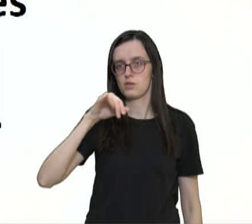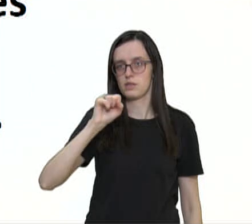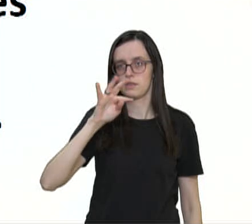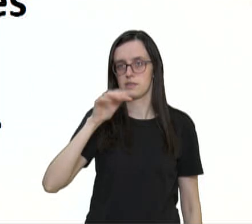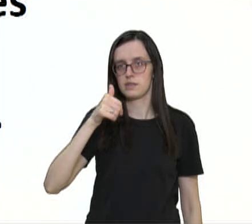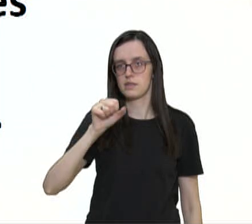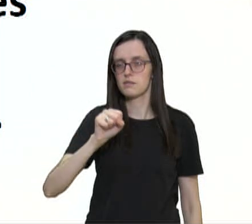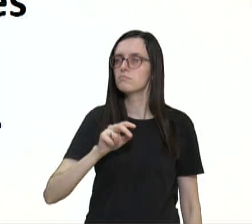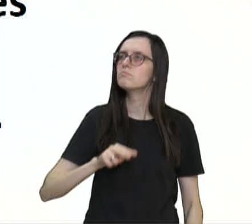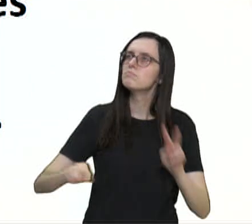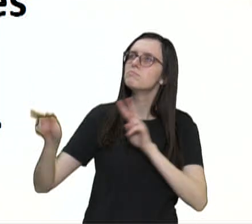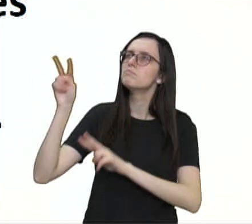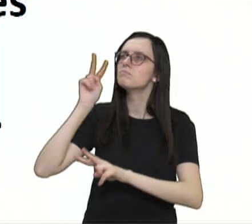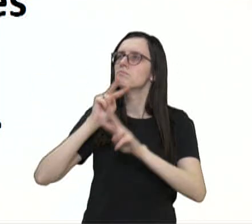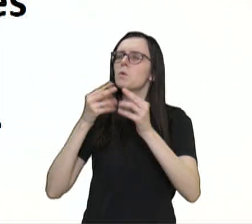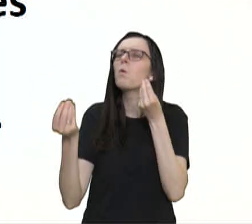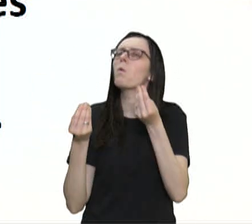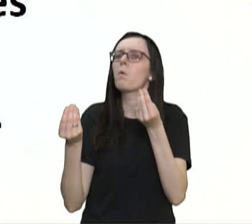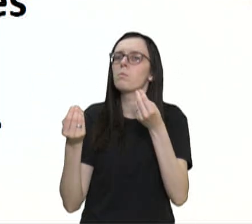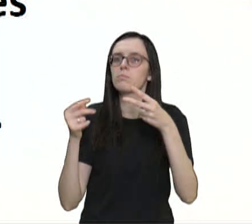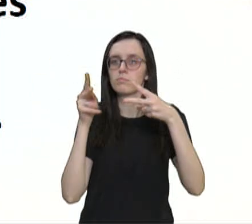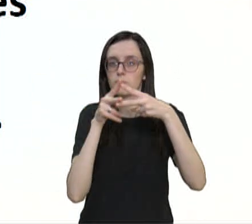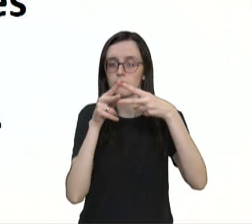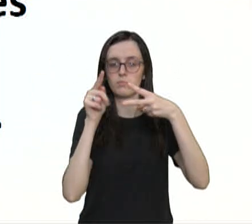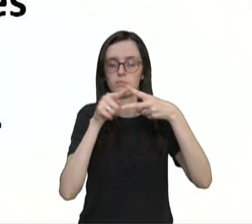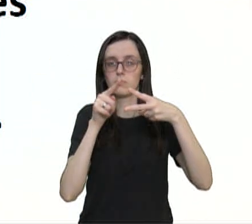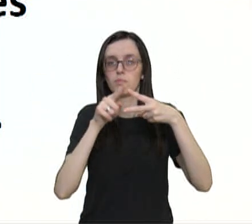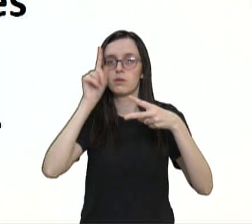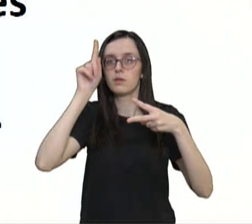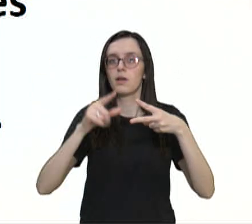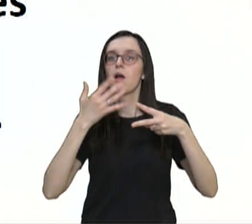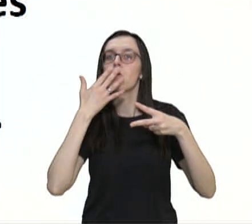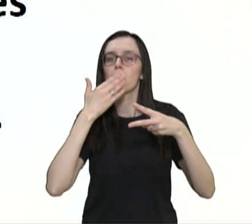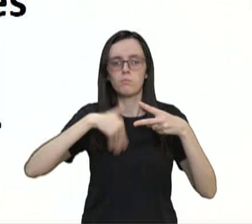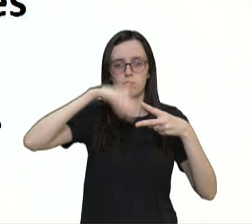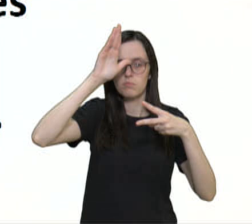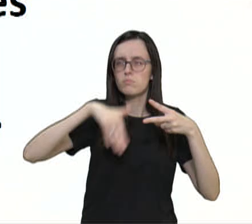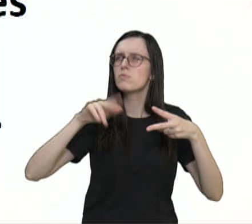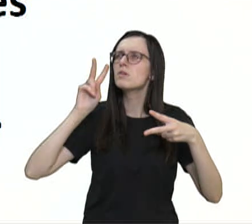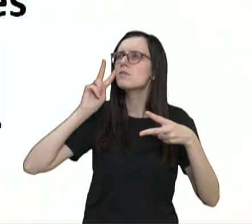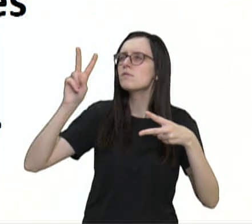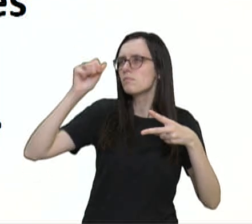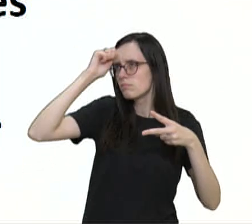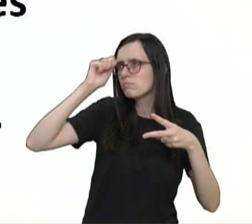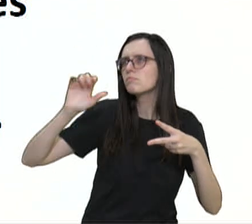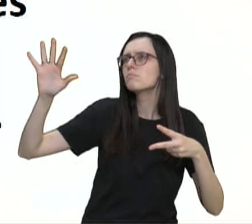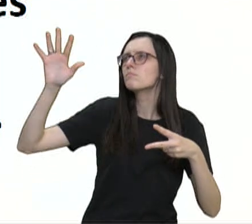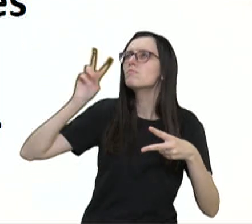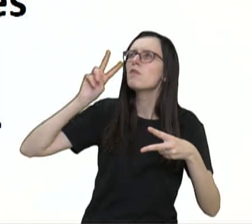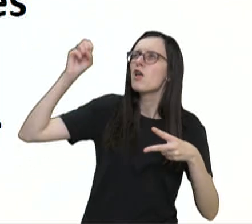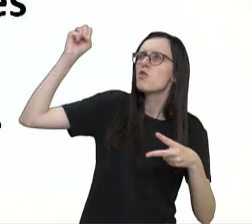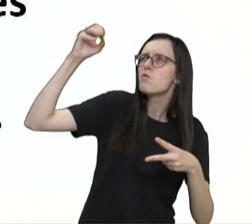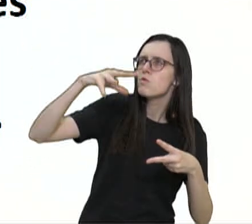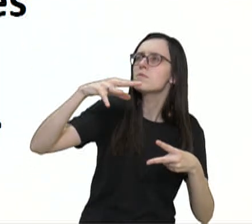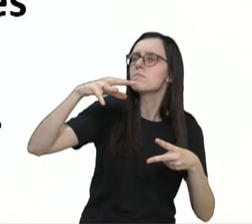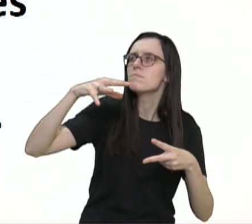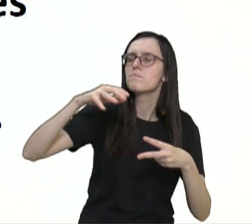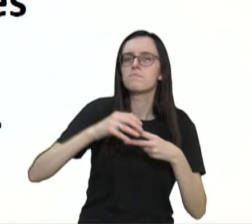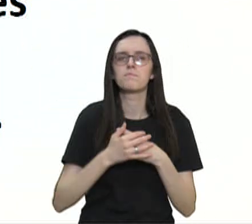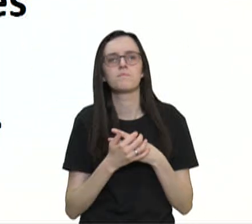Letra A. Retratar as cores que idealizavam de acordo com o reflexo da luz. Usar pinceladas rápidas de